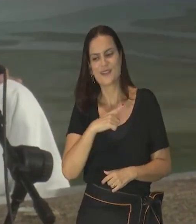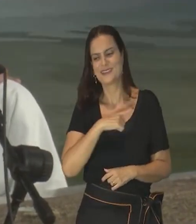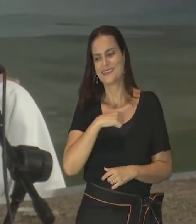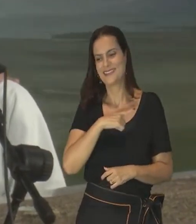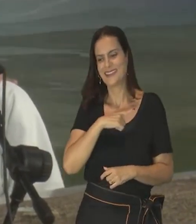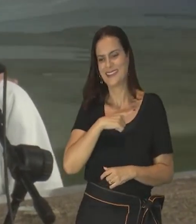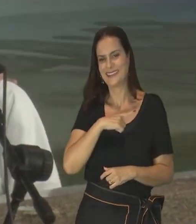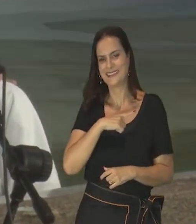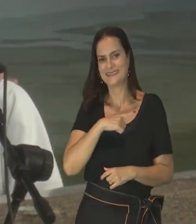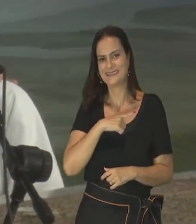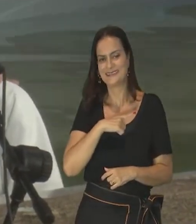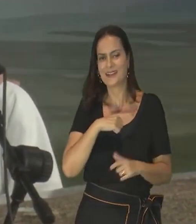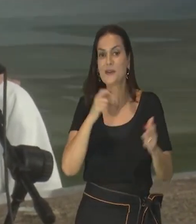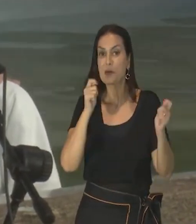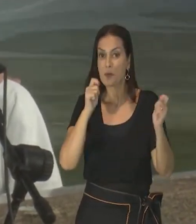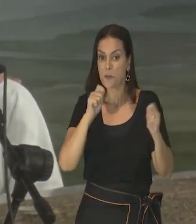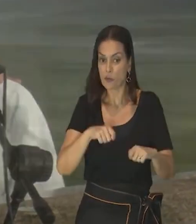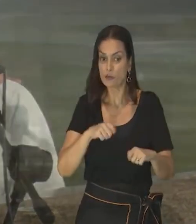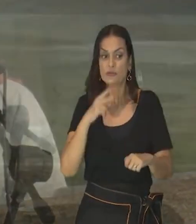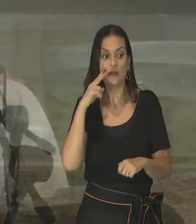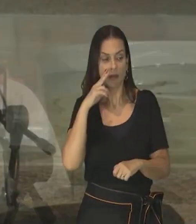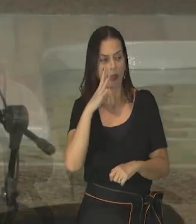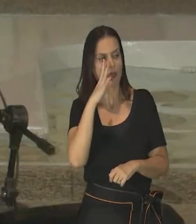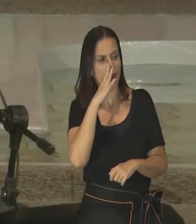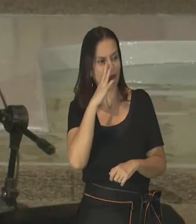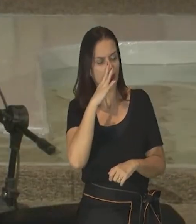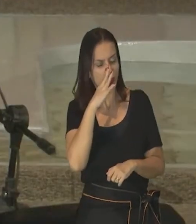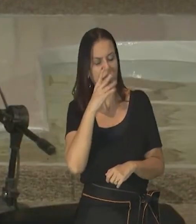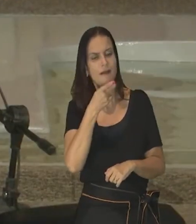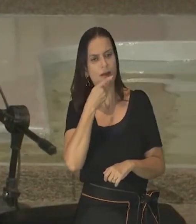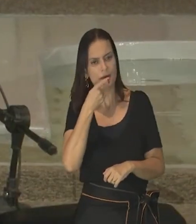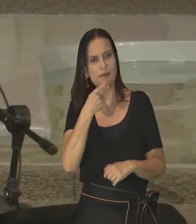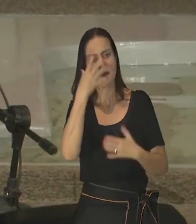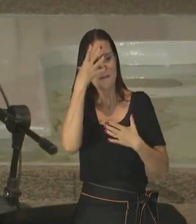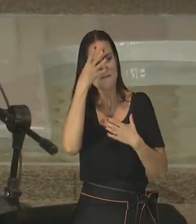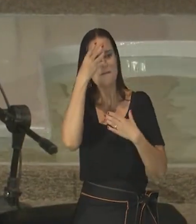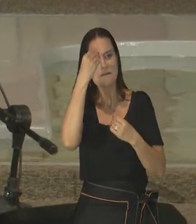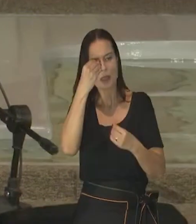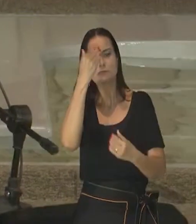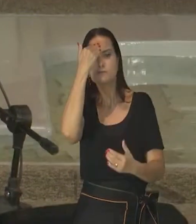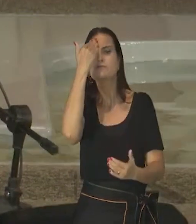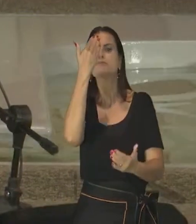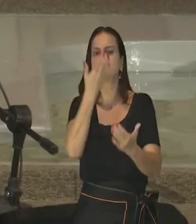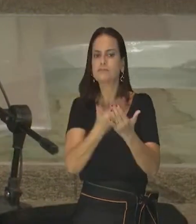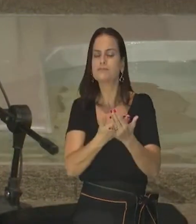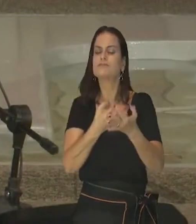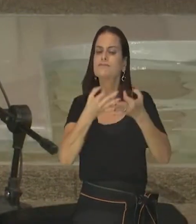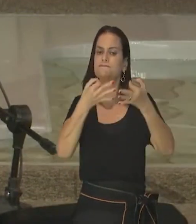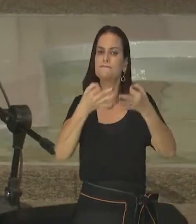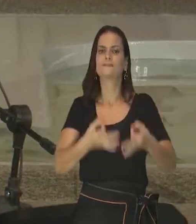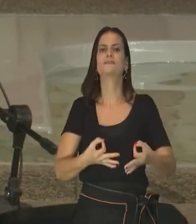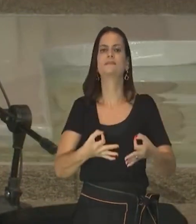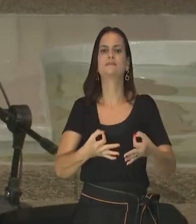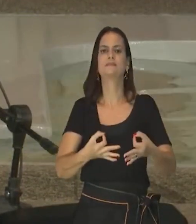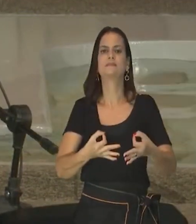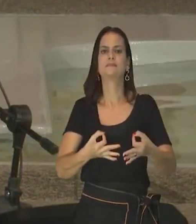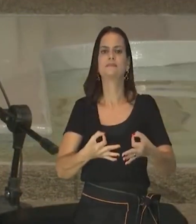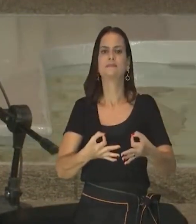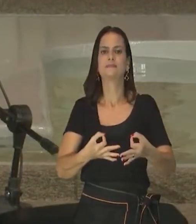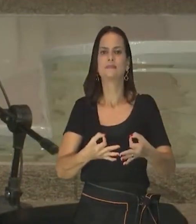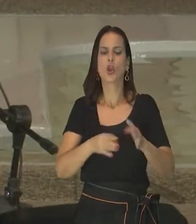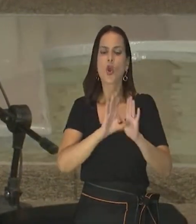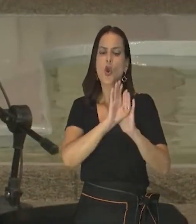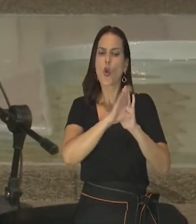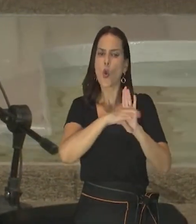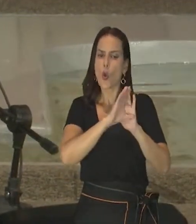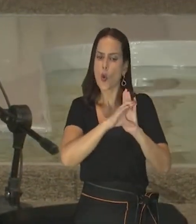E eu pude tomar a profissão de fé, percebendo a sua convicção, seus conceitos a